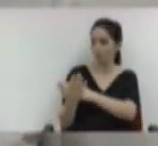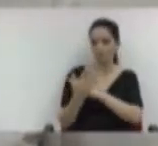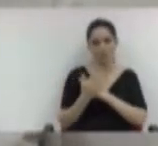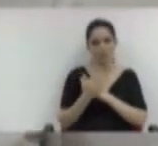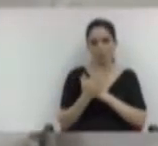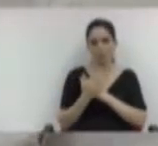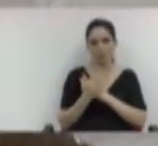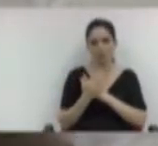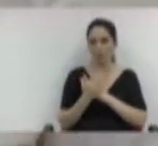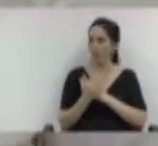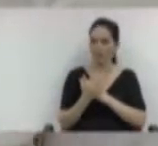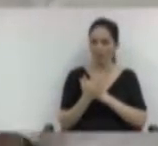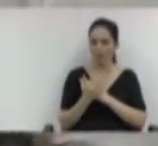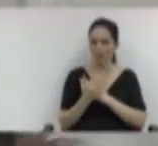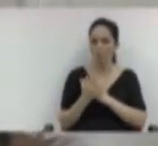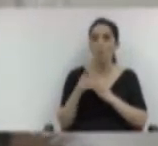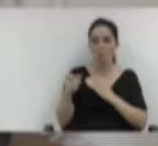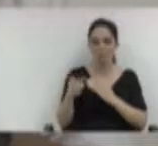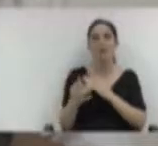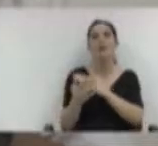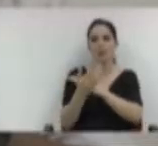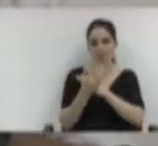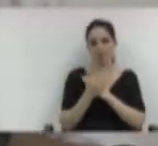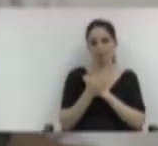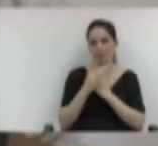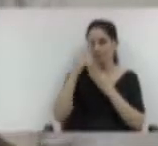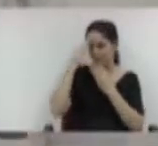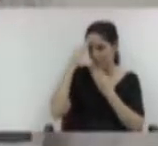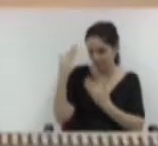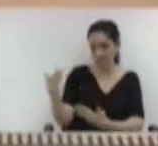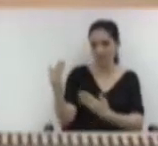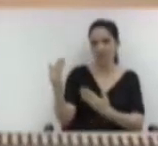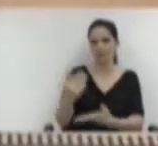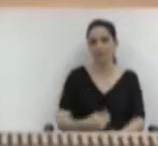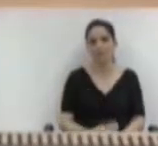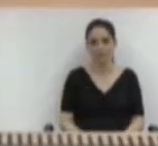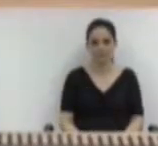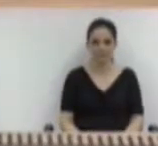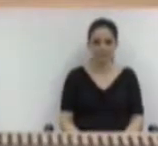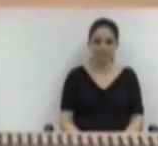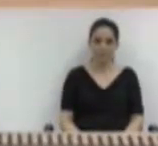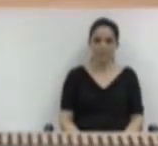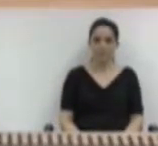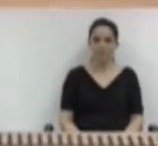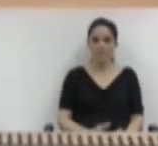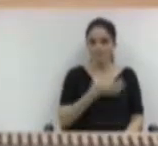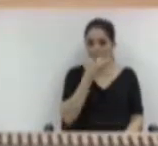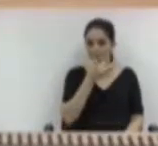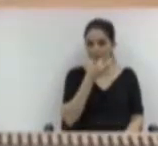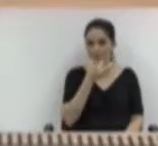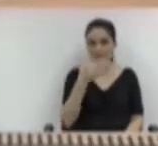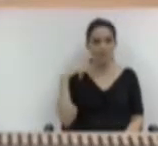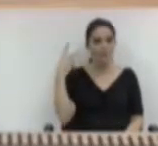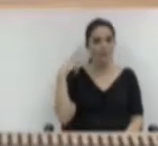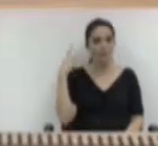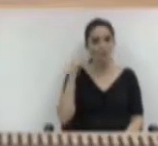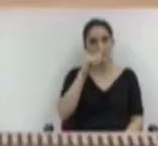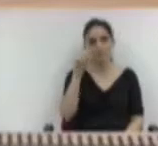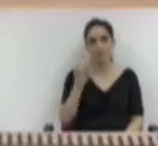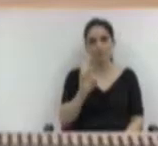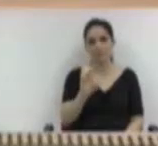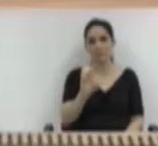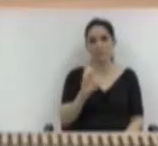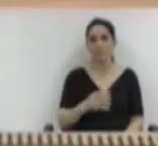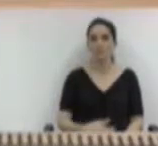que continuar trabalhando para a nossa cidade dar certo. Muito obrigado. Com a palavra agora o nobre vereador Zé Damix.